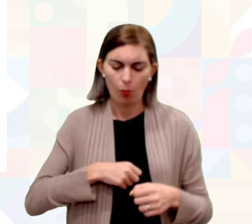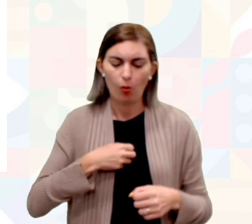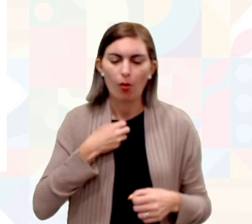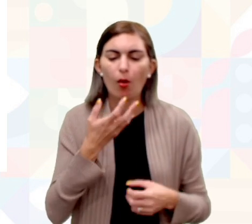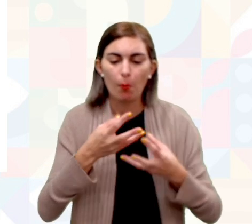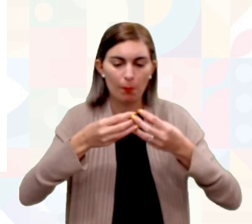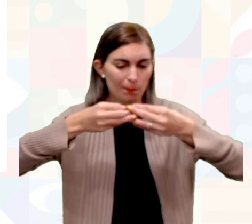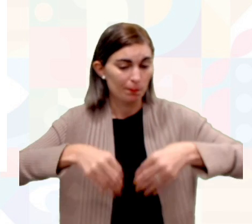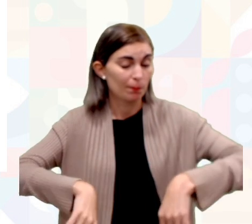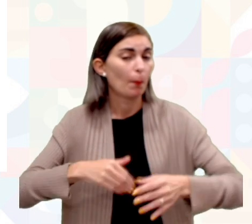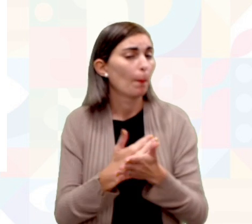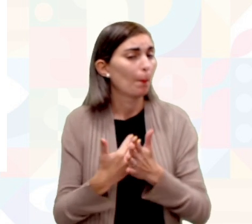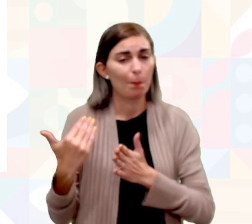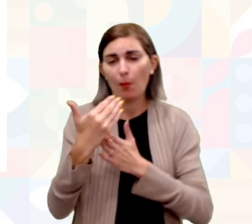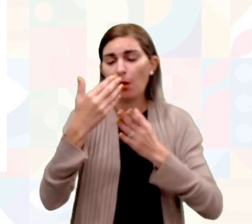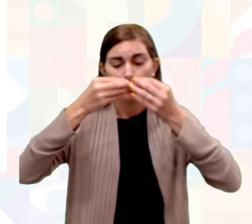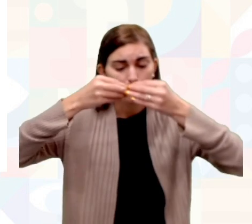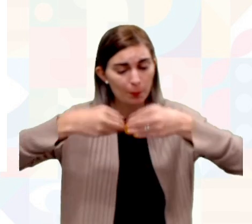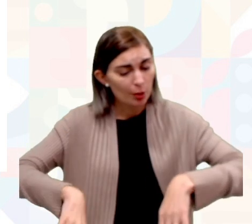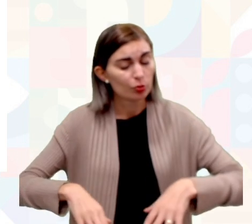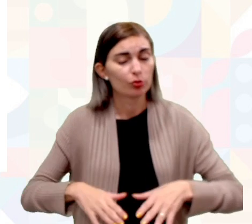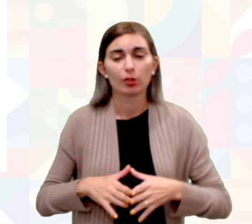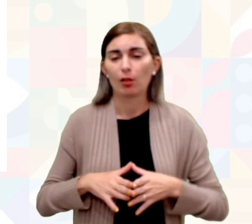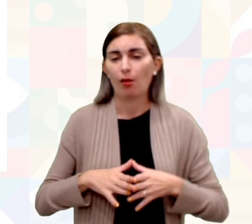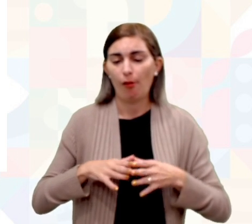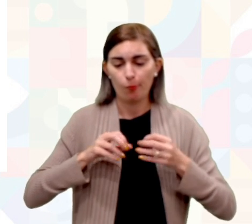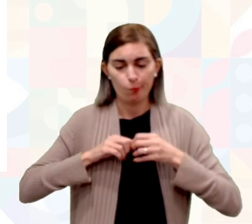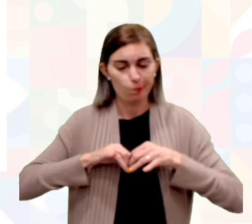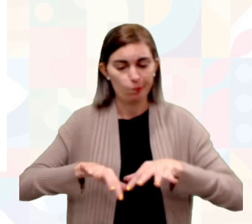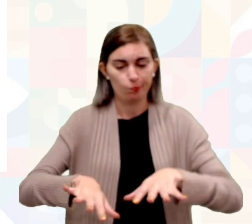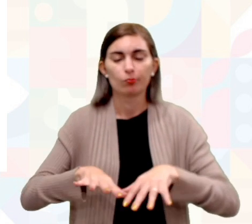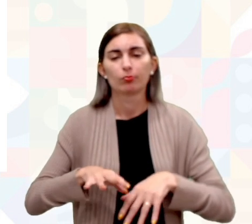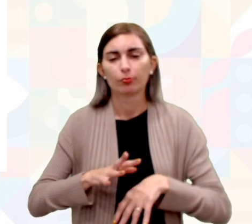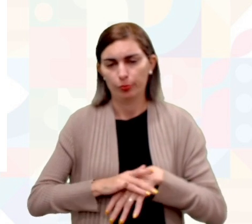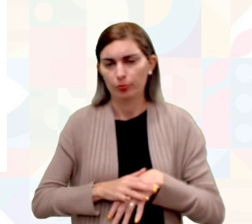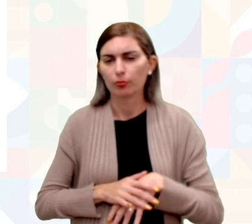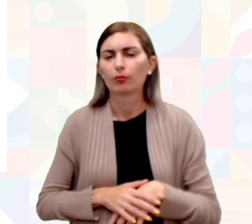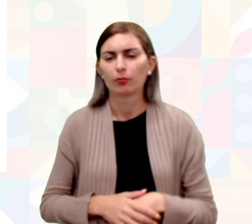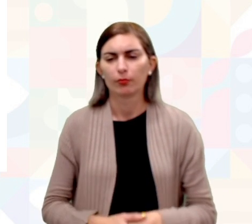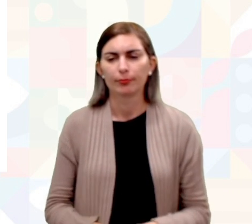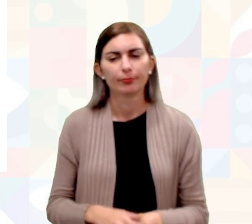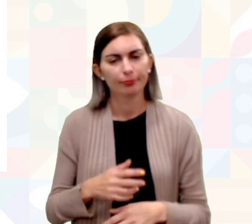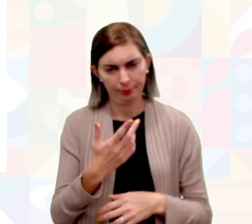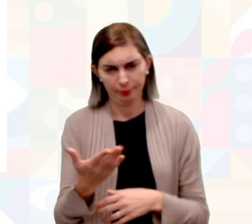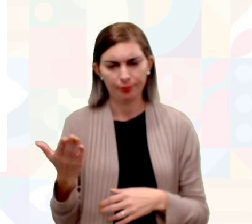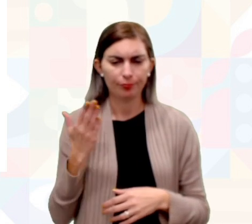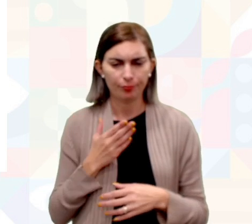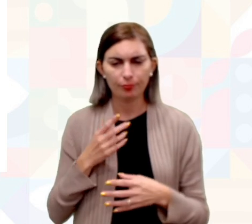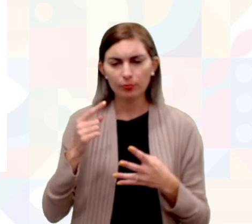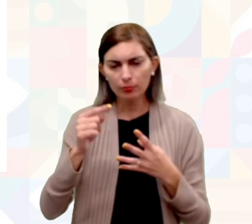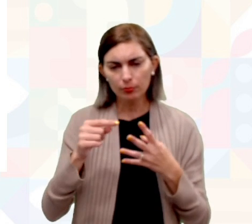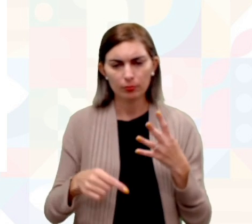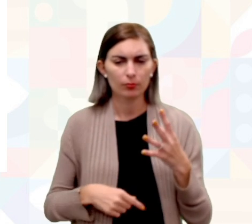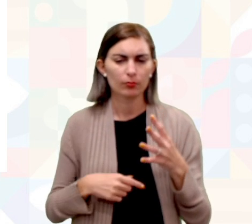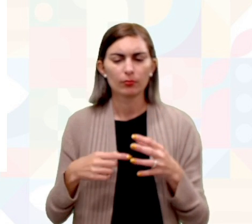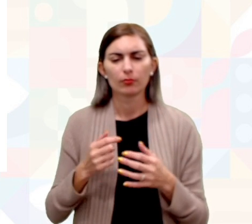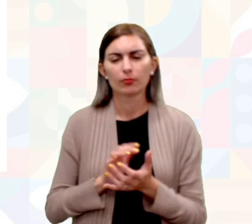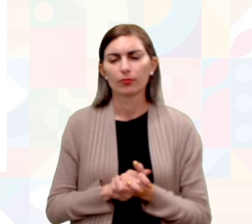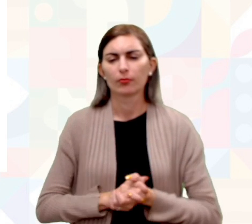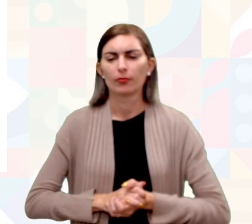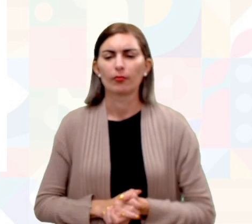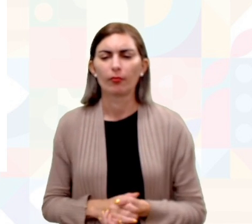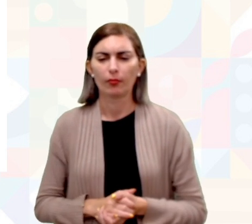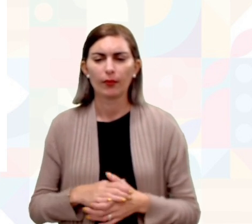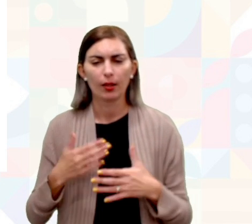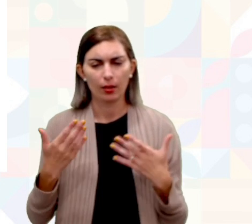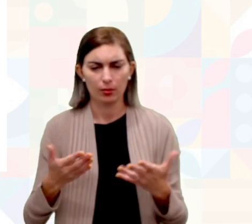piorar essa contaminação do trabalhador, tá certo? Então, essas são as vias de exposição.